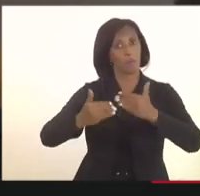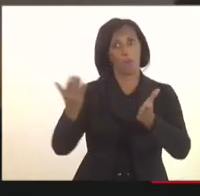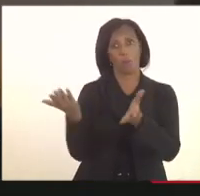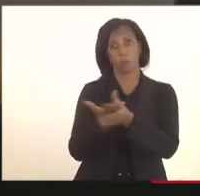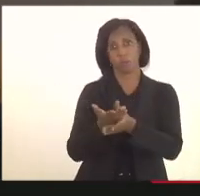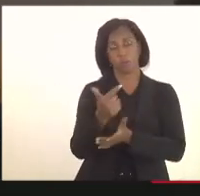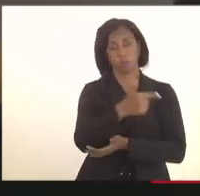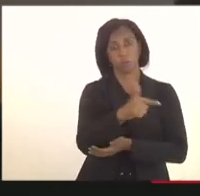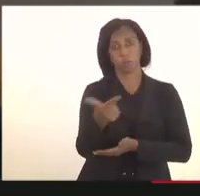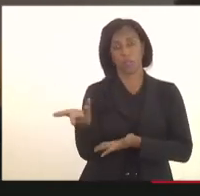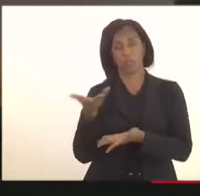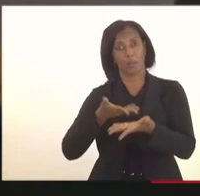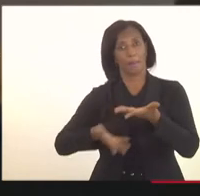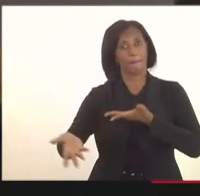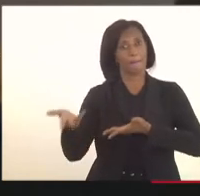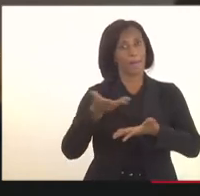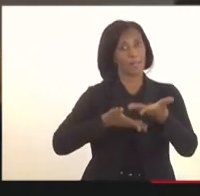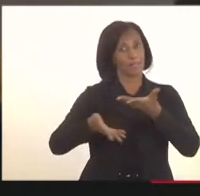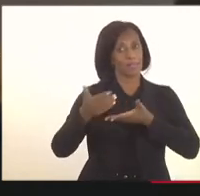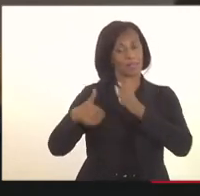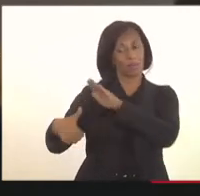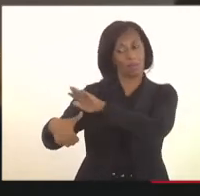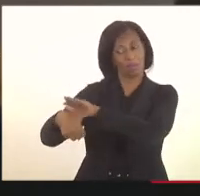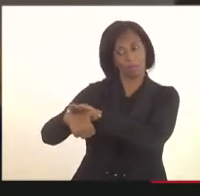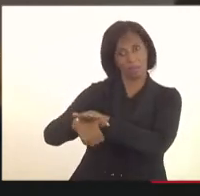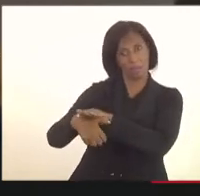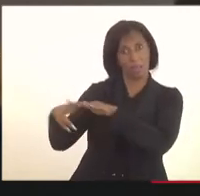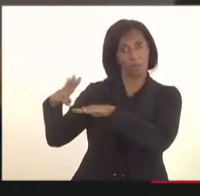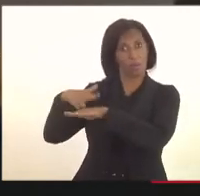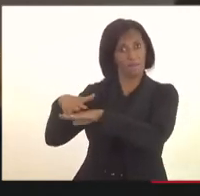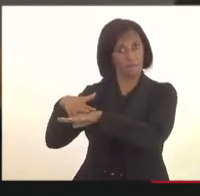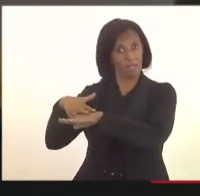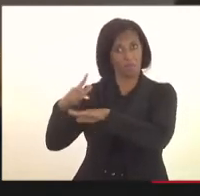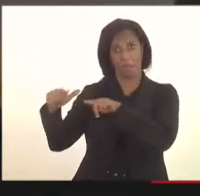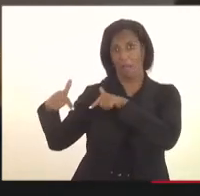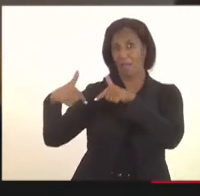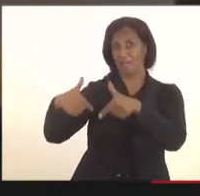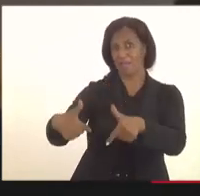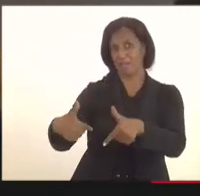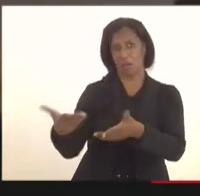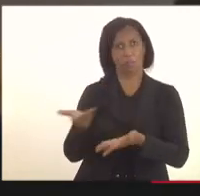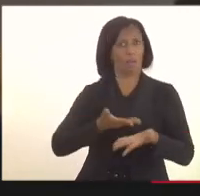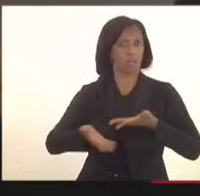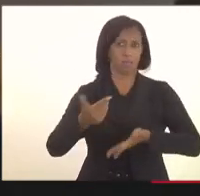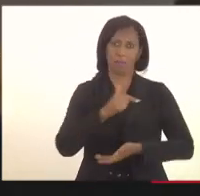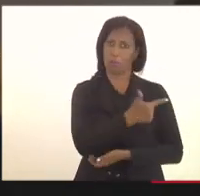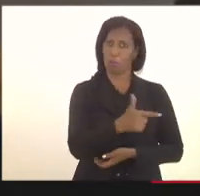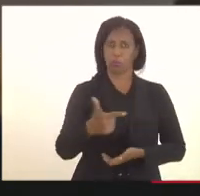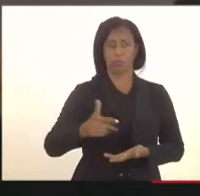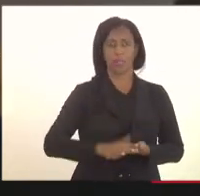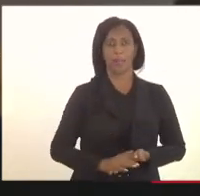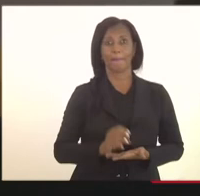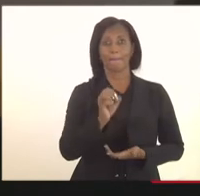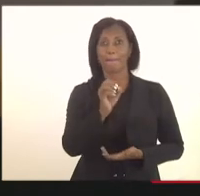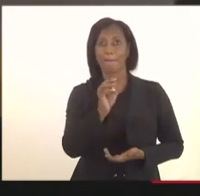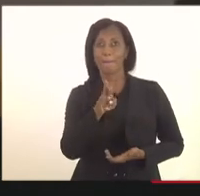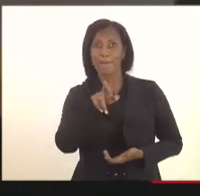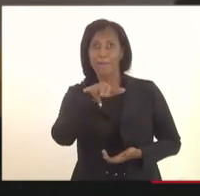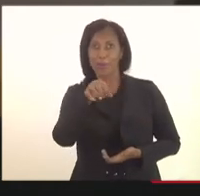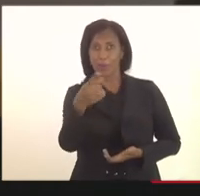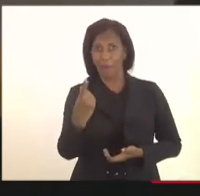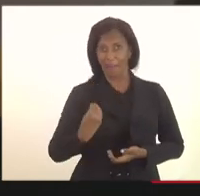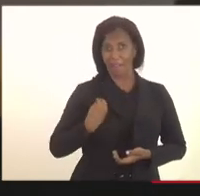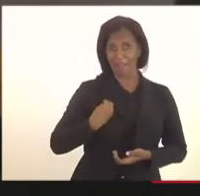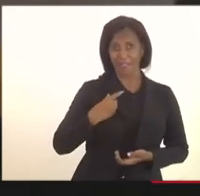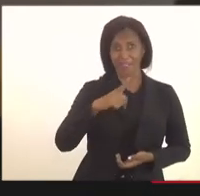sermos parceiros no campo de tartaruga verde, nós não fazemos parte da ação. Tá? Então, mas eu vou dizer, Bruno, você está por aí, você pode me ajudar